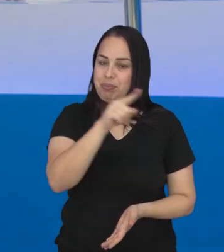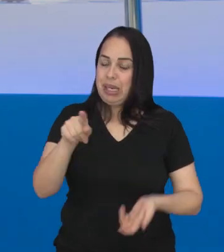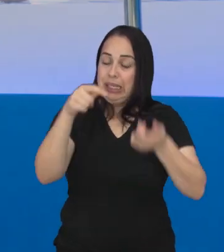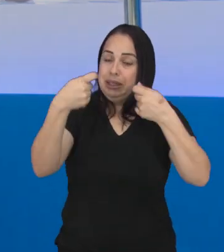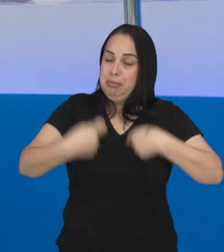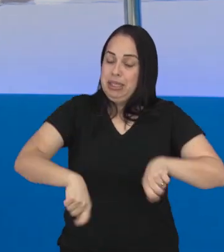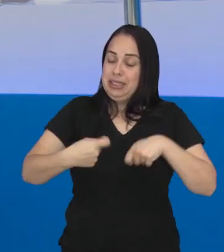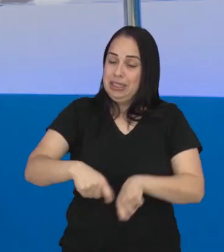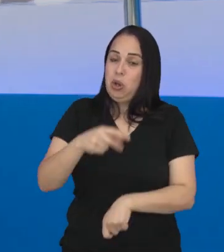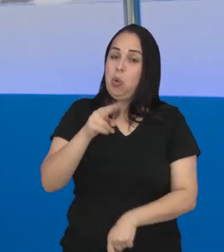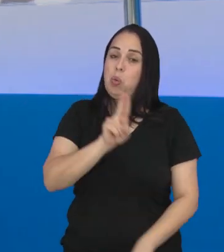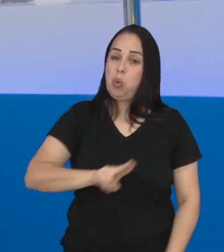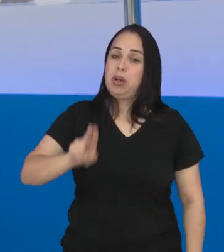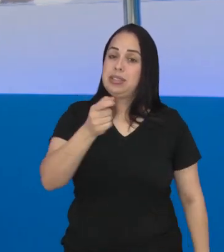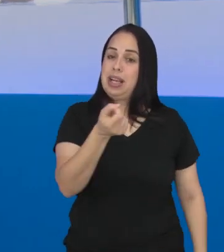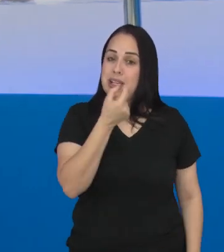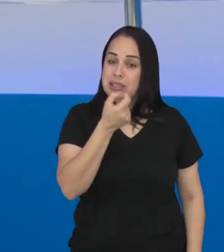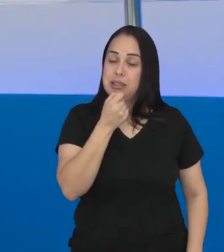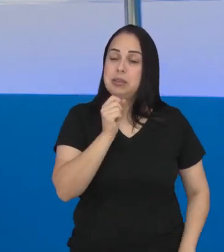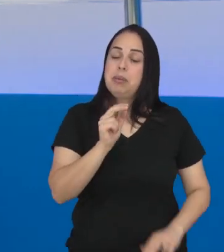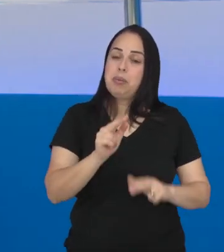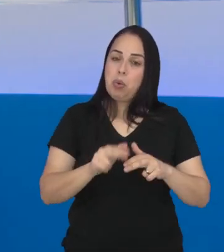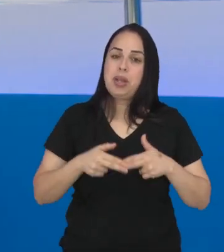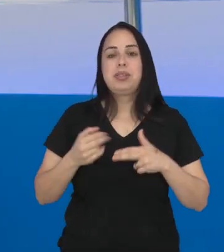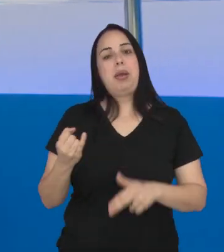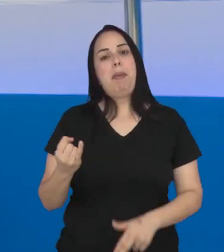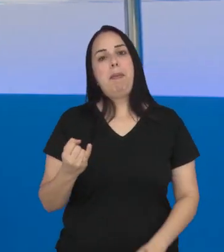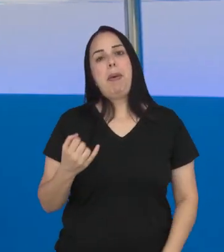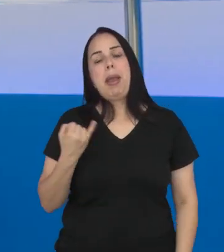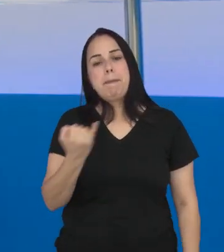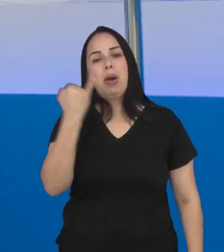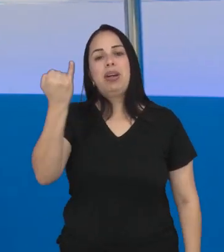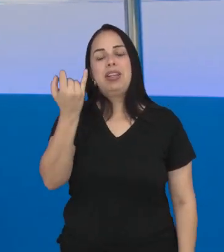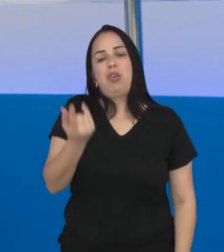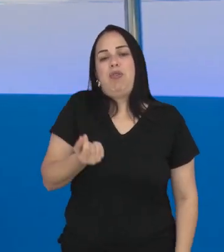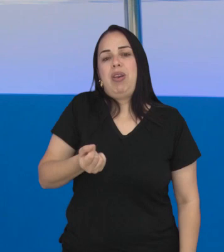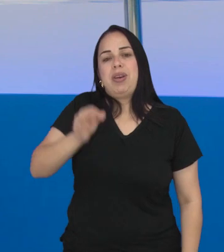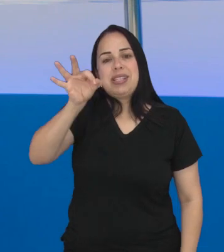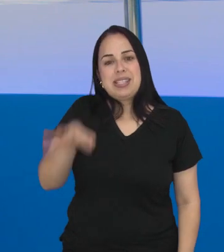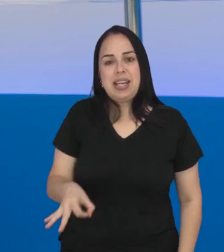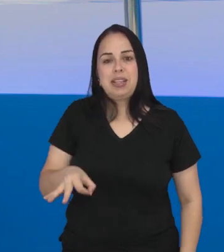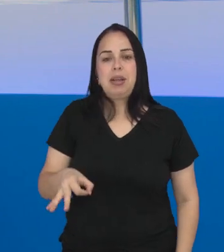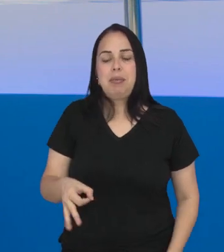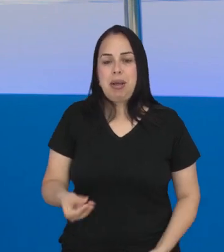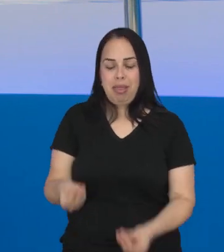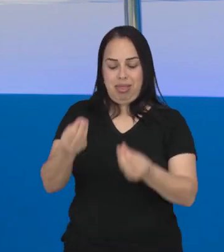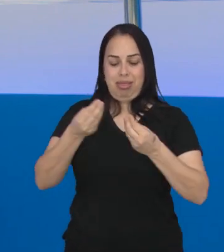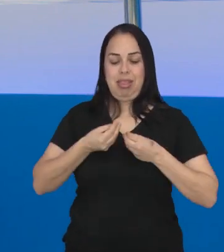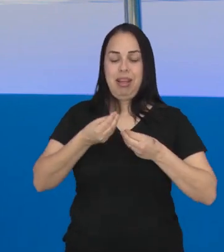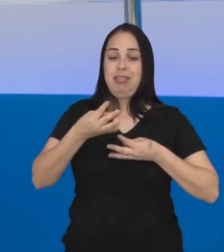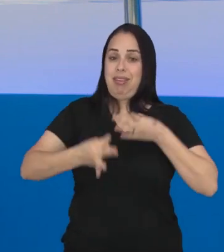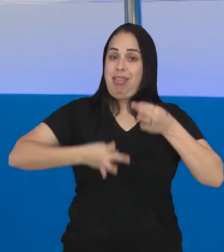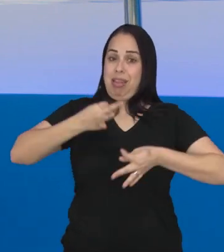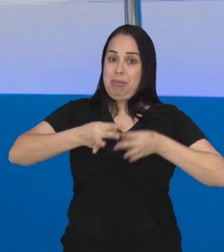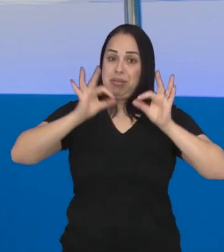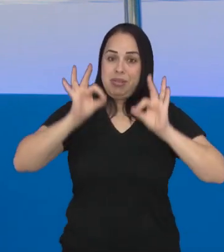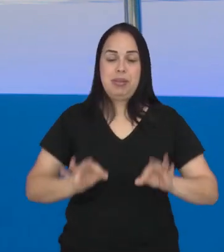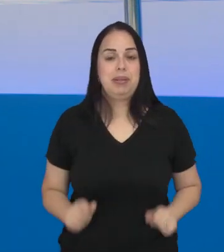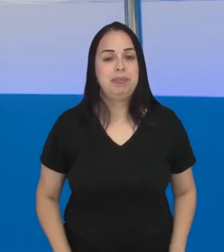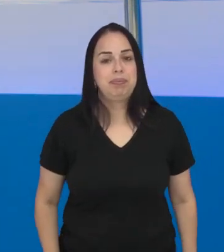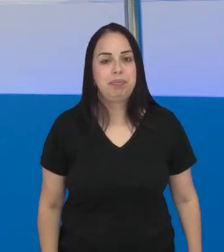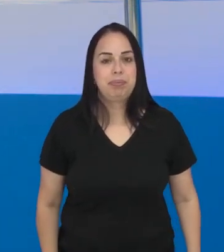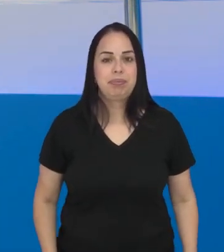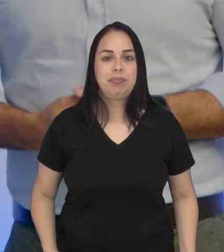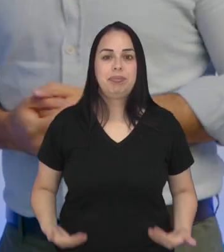e realmente quem Depende de um medicamento sabe a importância de um preço justo para manter o tratamento a garantia da saúde é